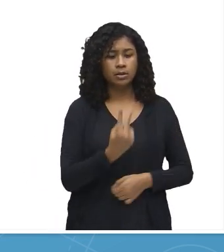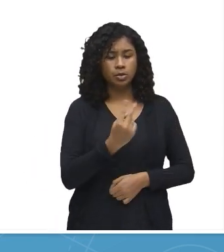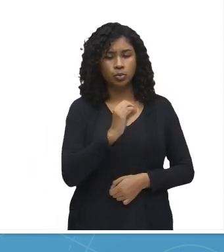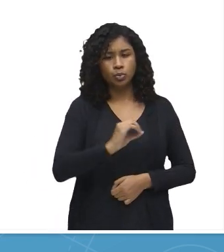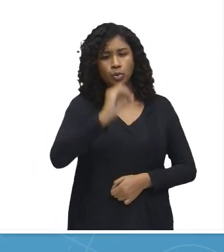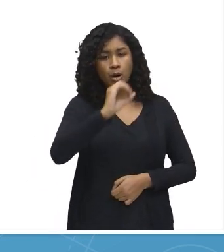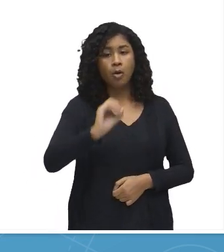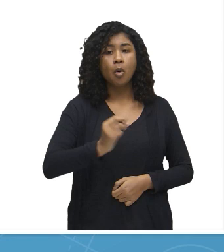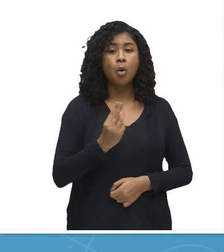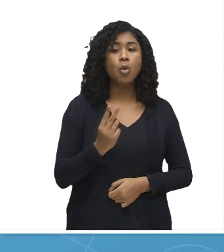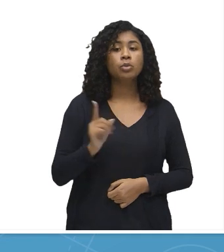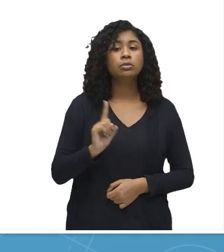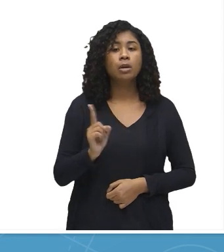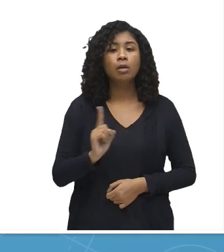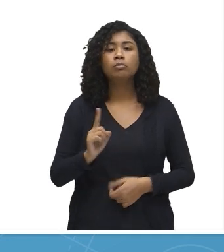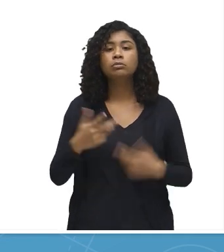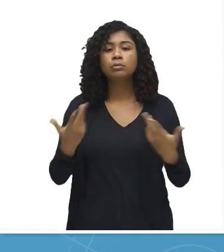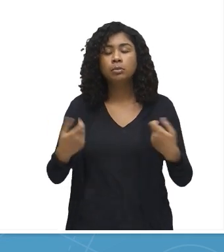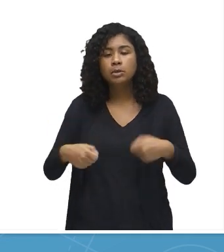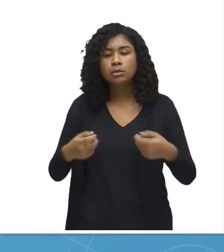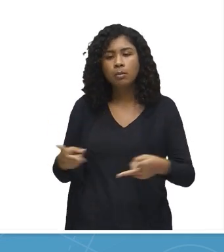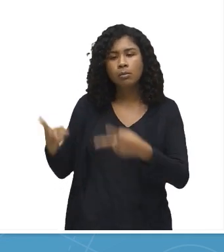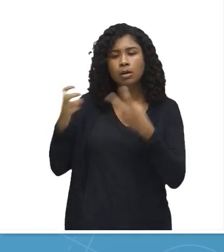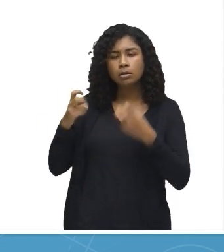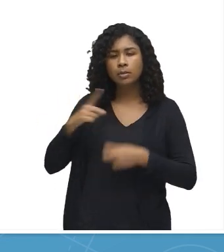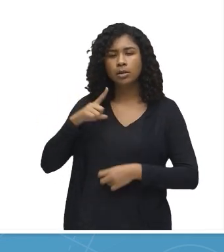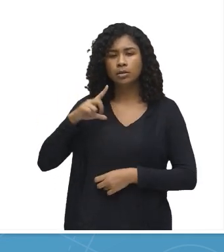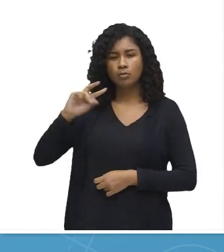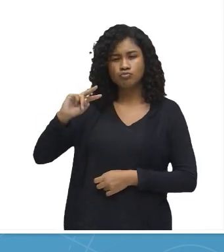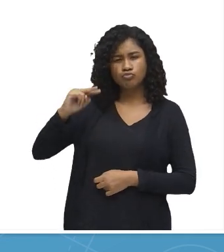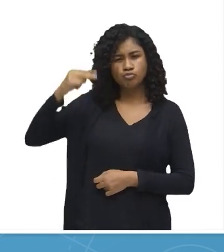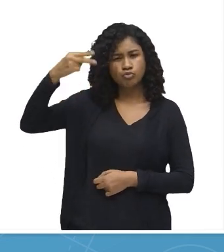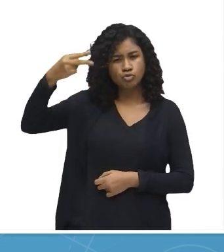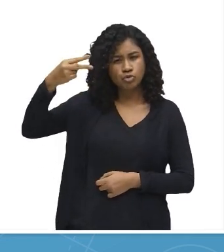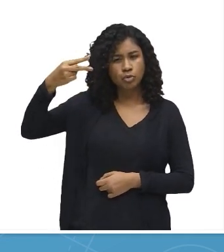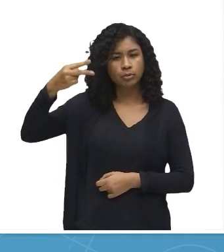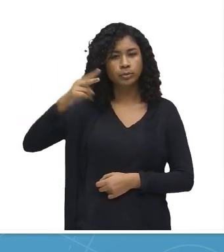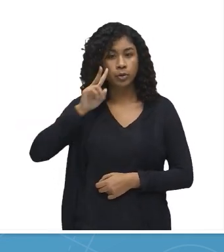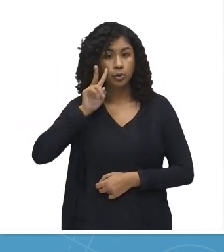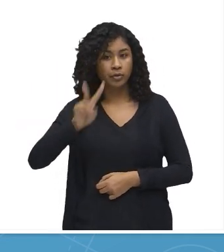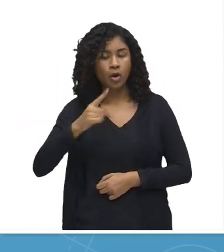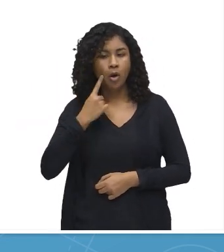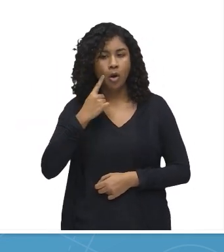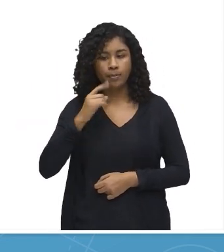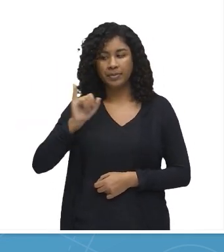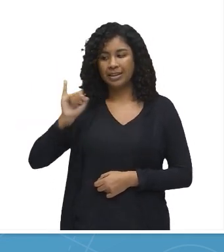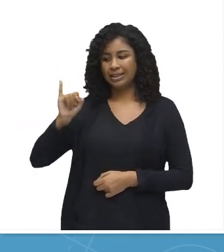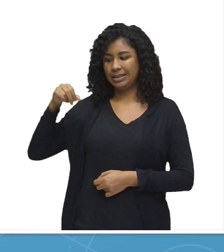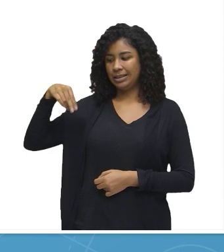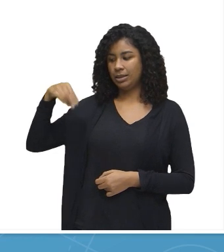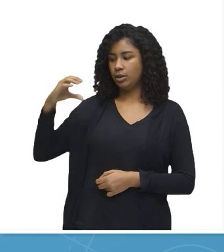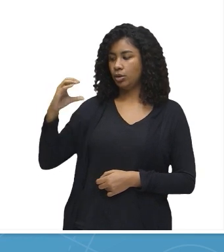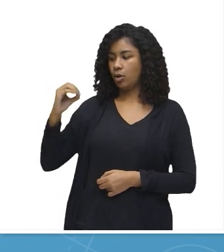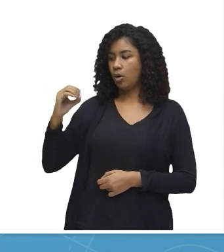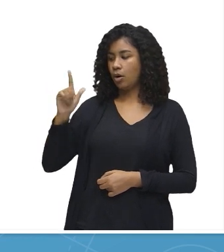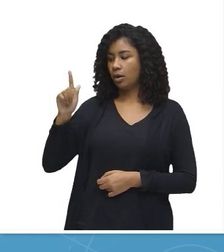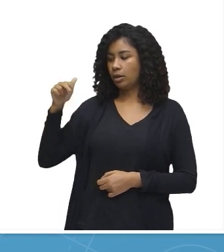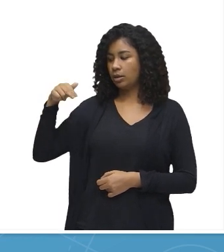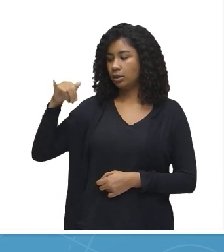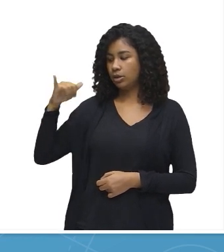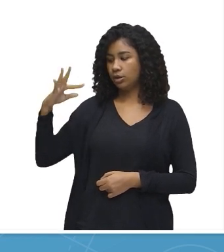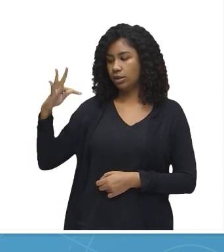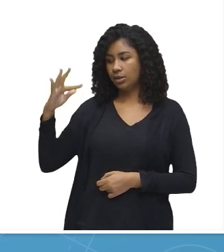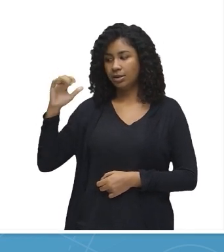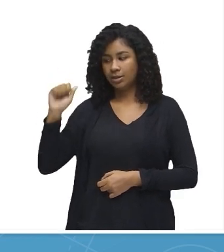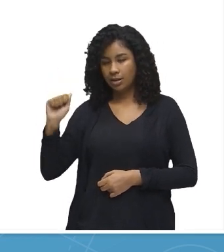expoente da incógnita. Vejam, a incógnita aqui no caso é o x, tá? Poderia ser y, poderia ser b, a, enfim.